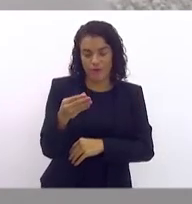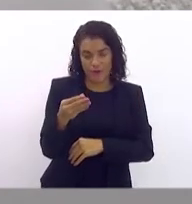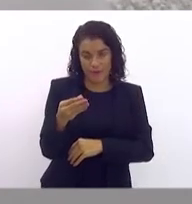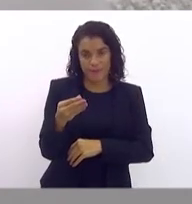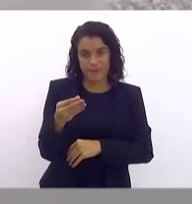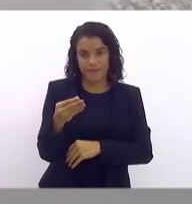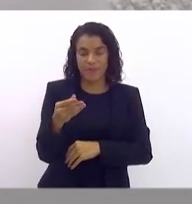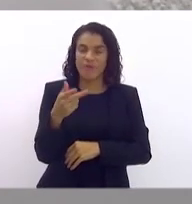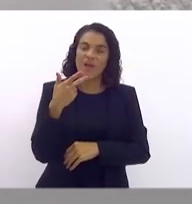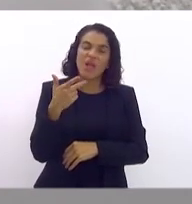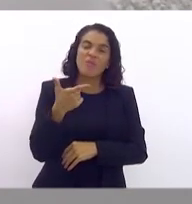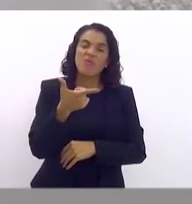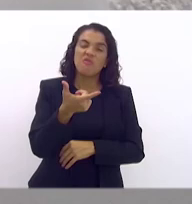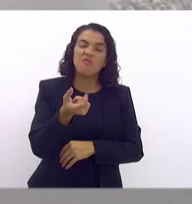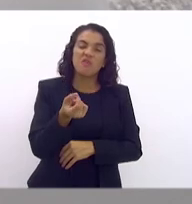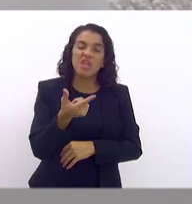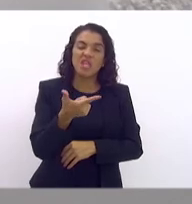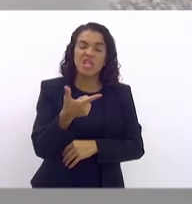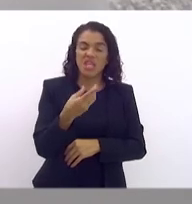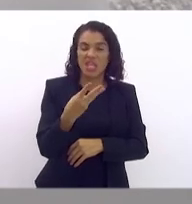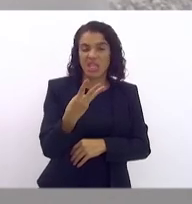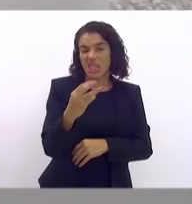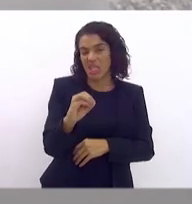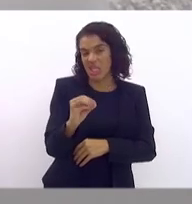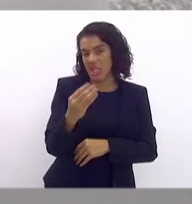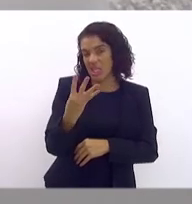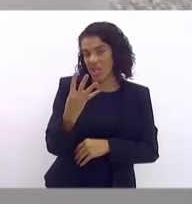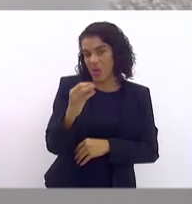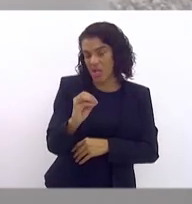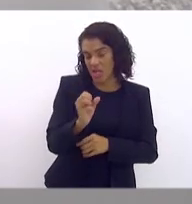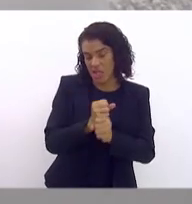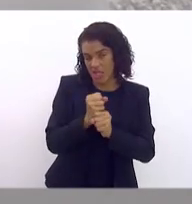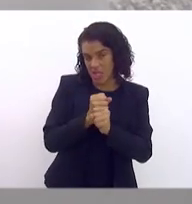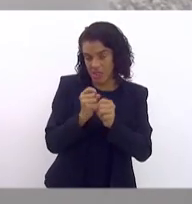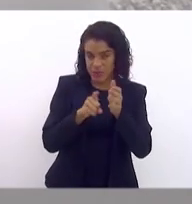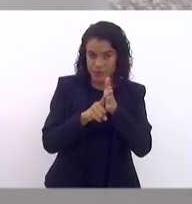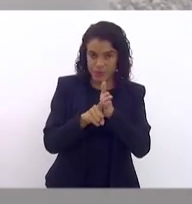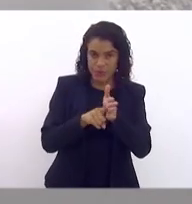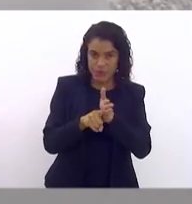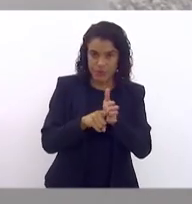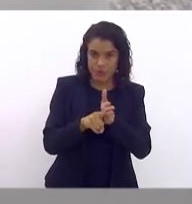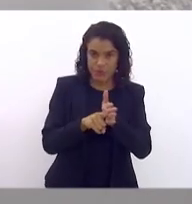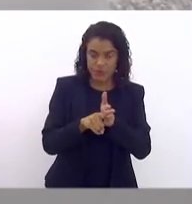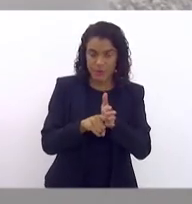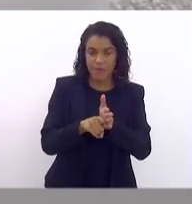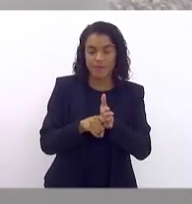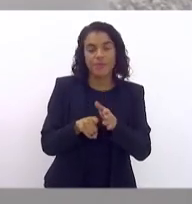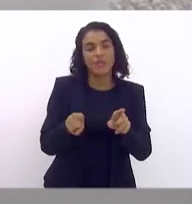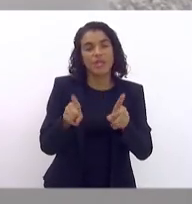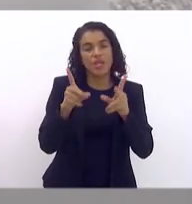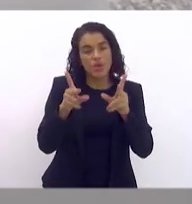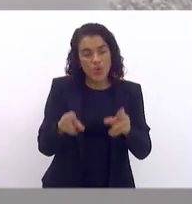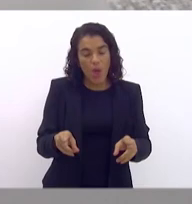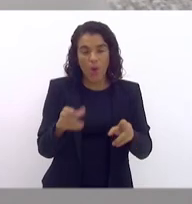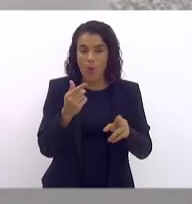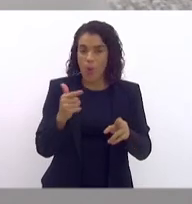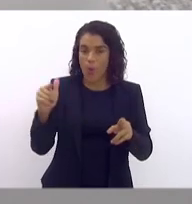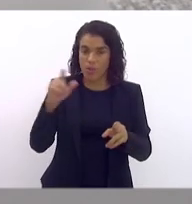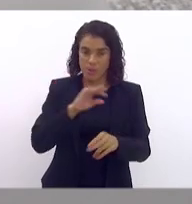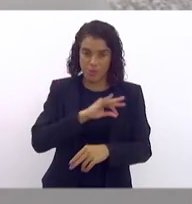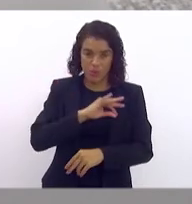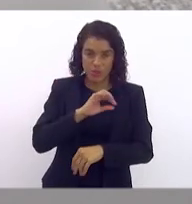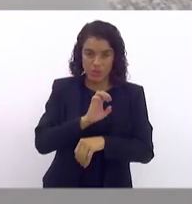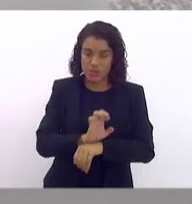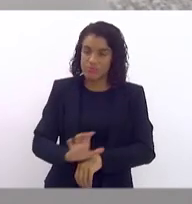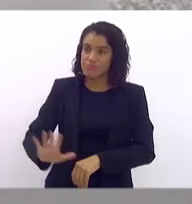falando aí de 20 30 40 anos de pesquisa e nós estamos assim como outras polícias de outros estados nos